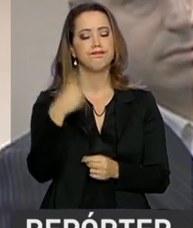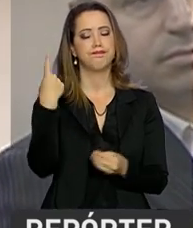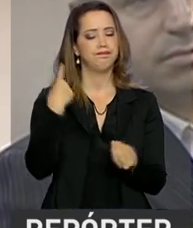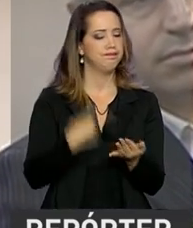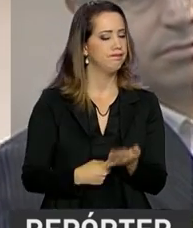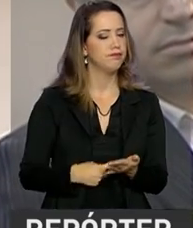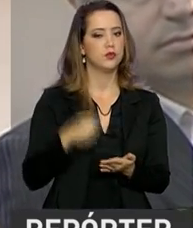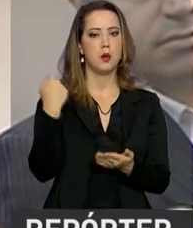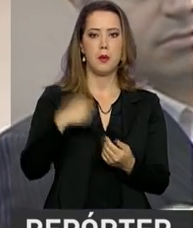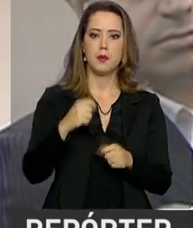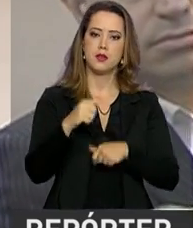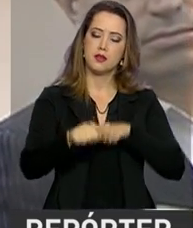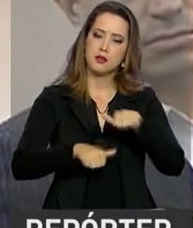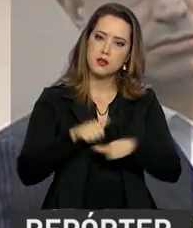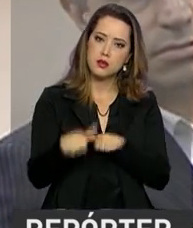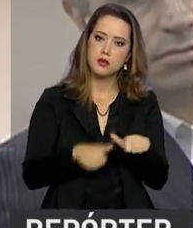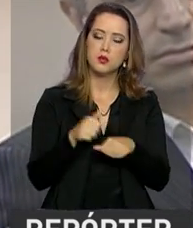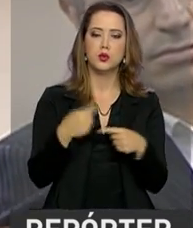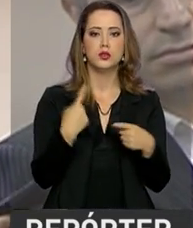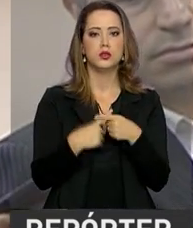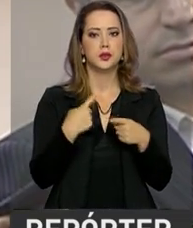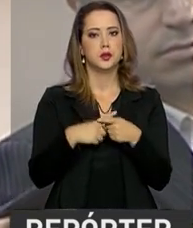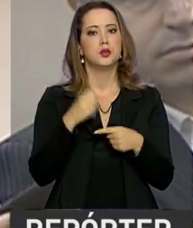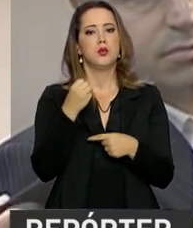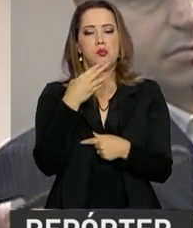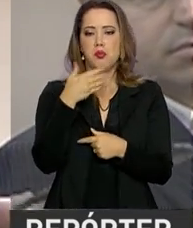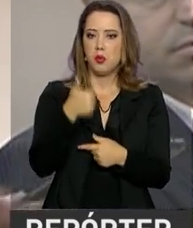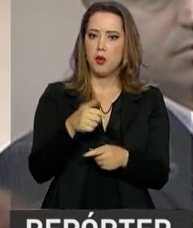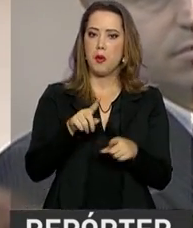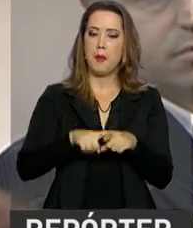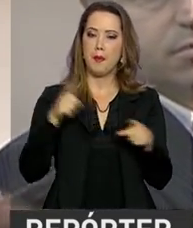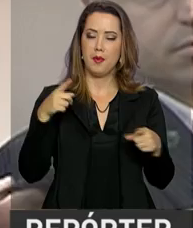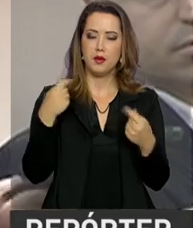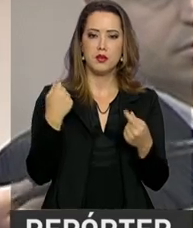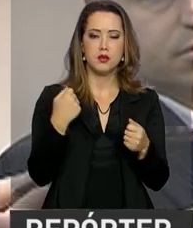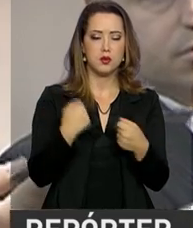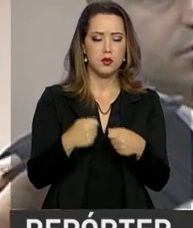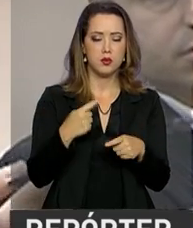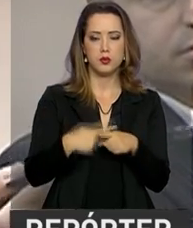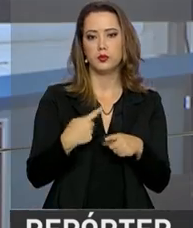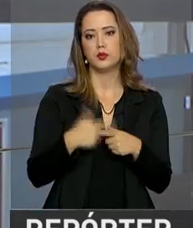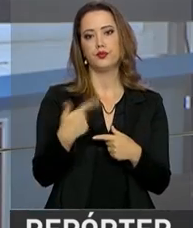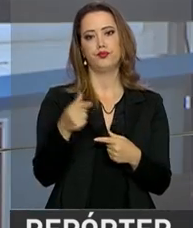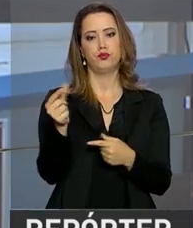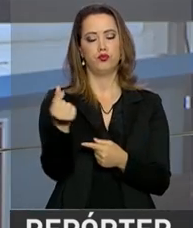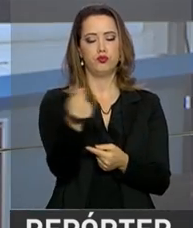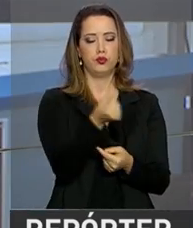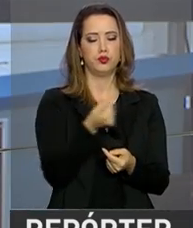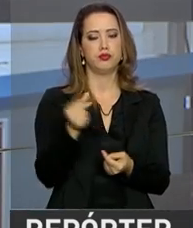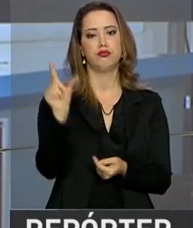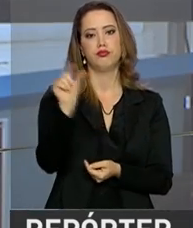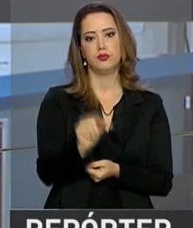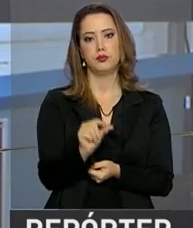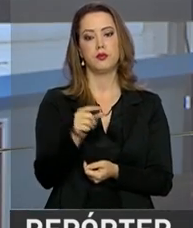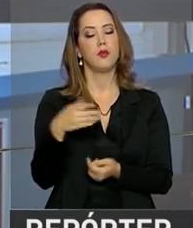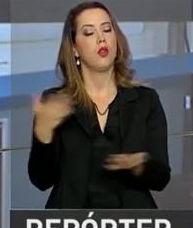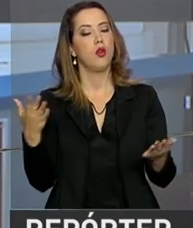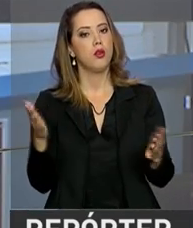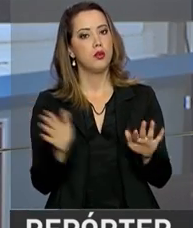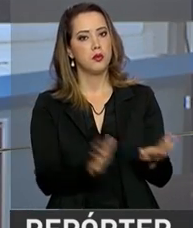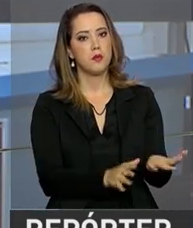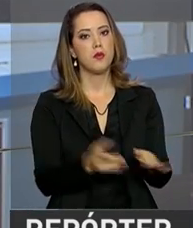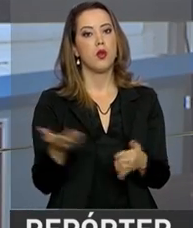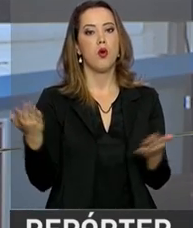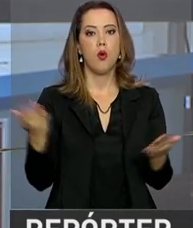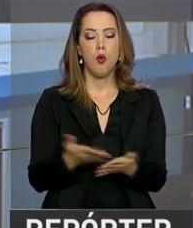mudar não só por uma questão de bom senso como também que no o tesouro não tem dinheiro para pôr e hoje a partir das 10 da